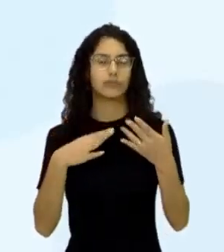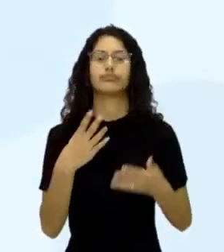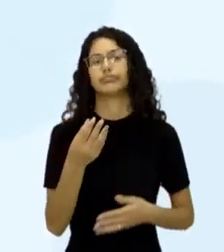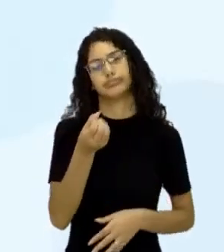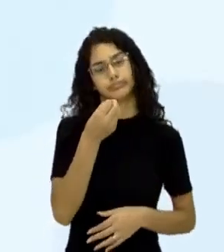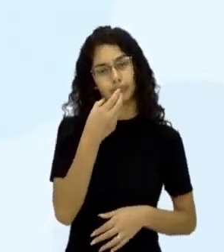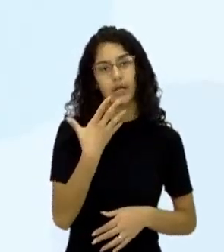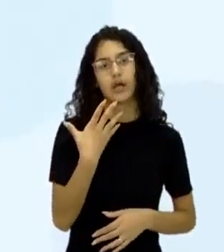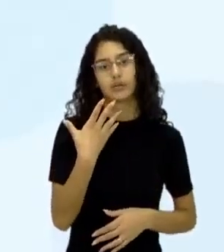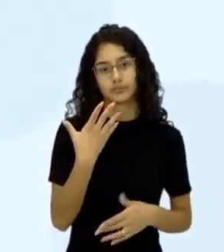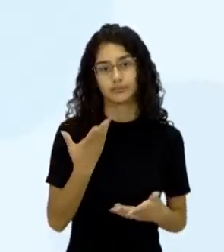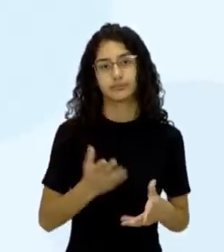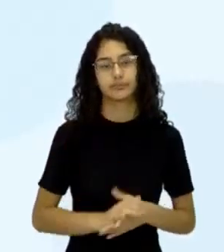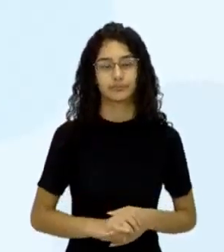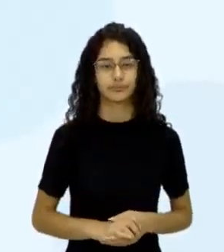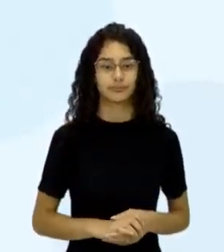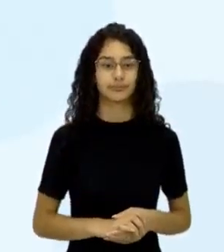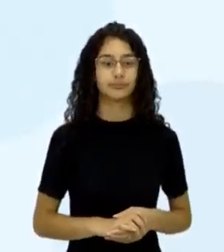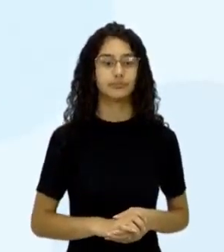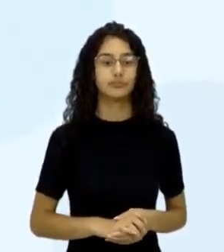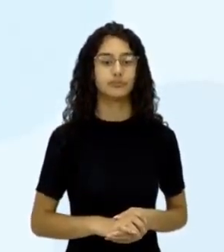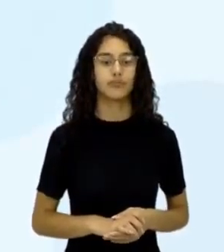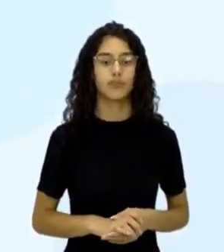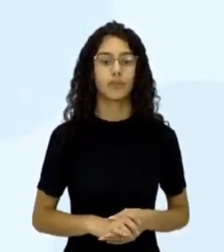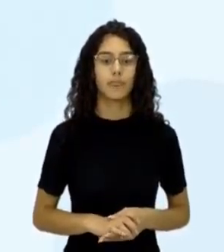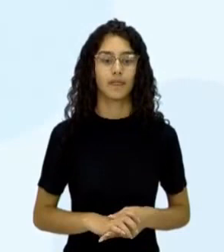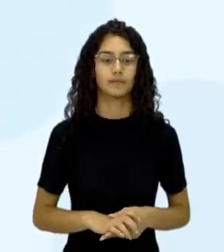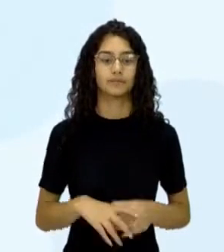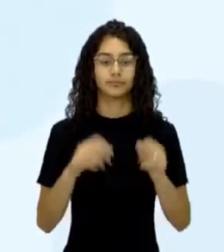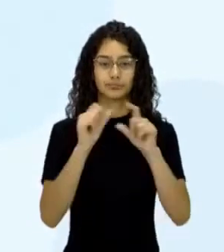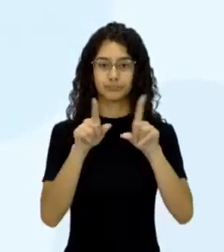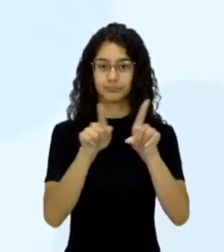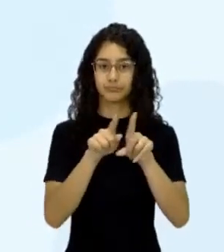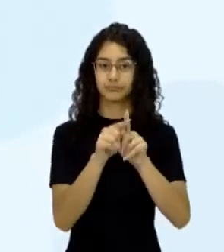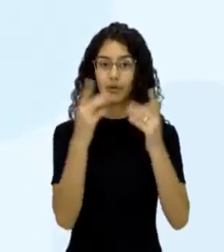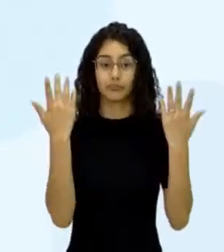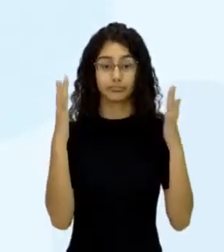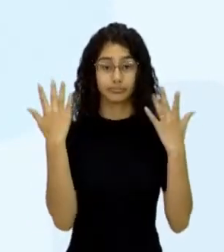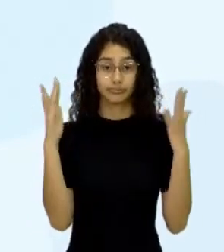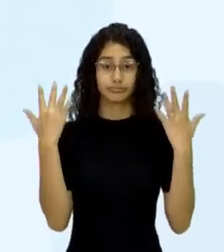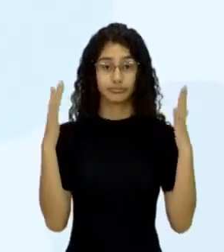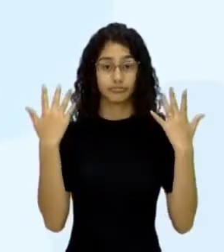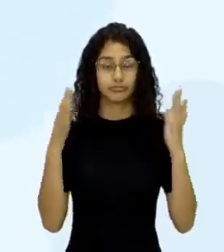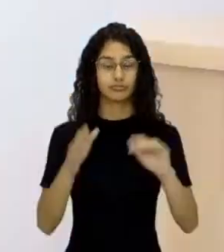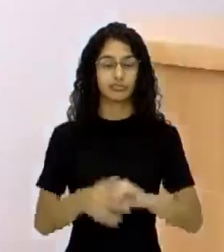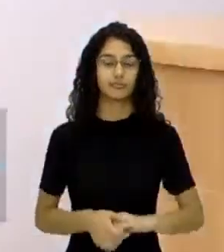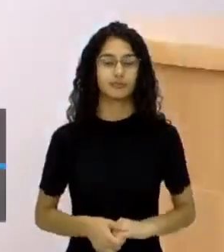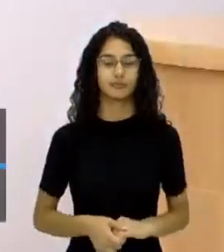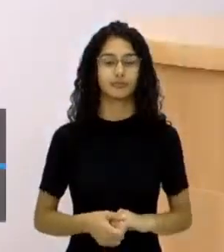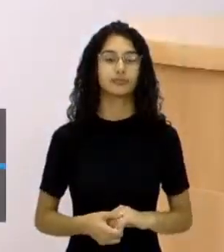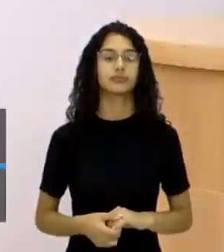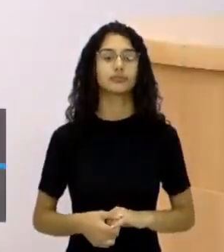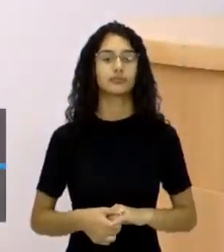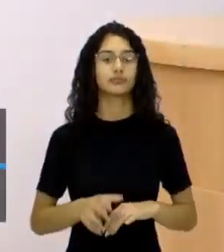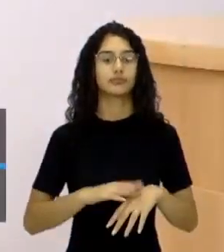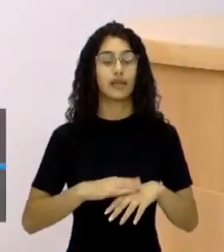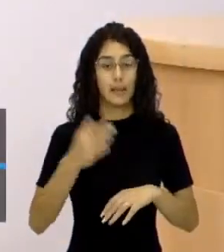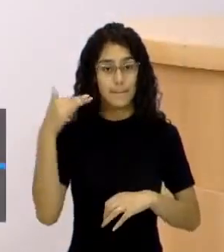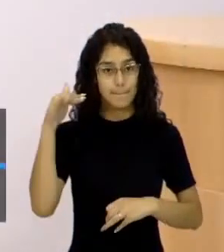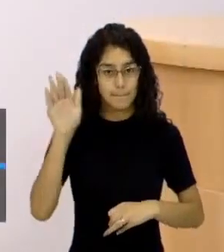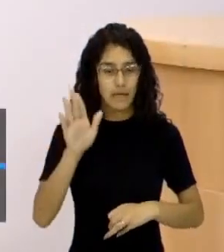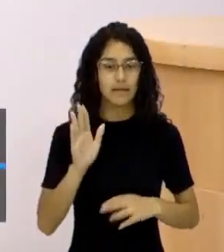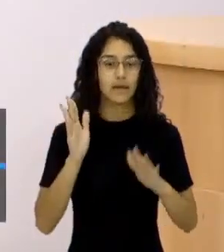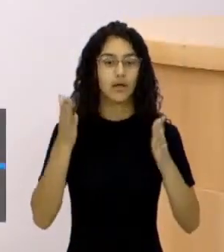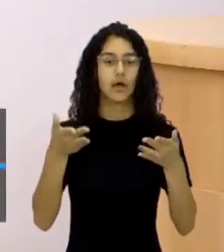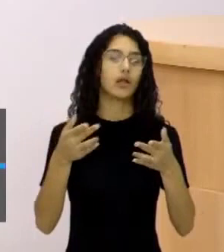Isso é a notação científica. Eu coloquei até uns aplausos aqui para os nossos cientistas. Aê! Vamos fazer mais? Ó, vamos fazer